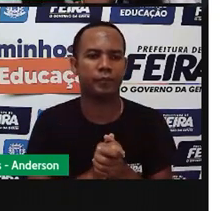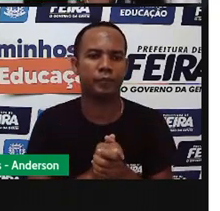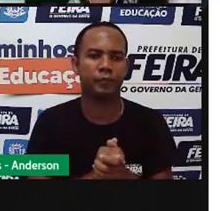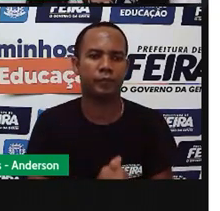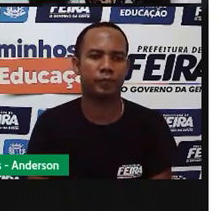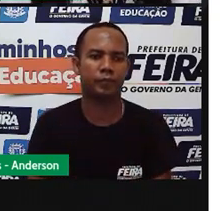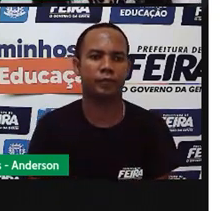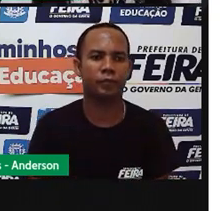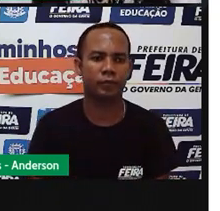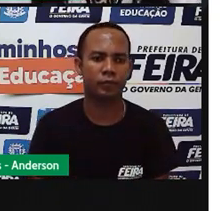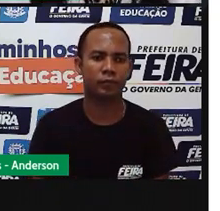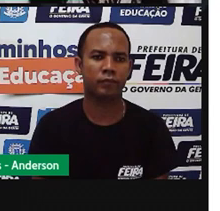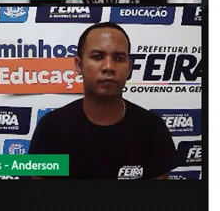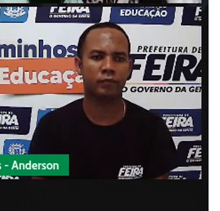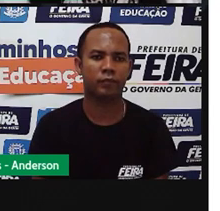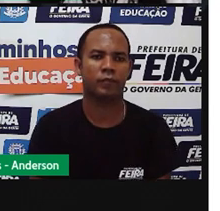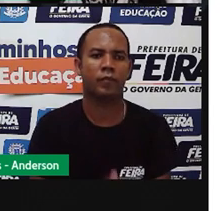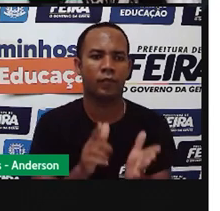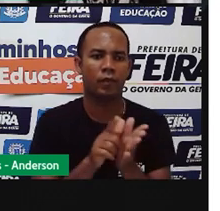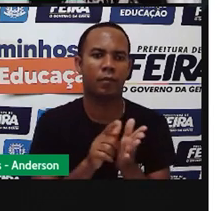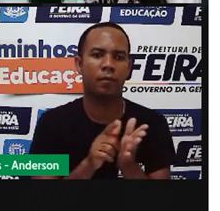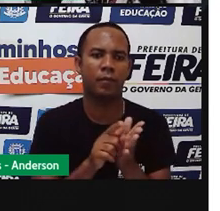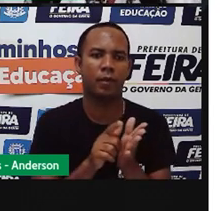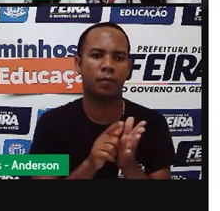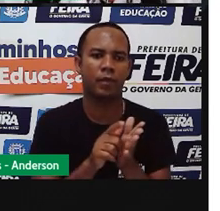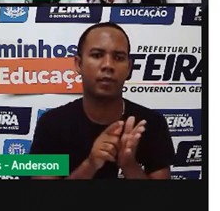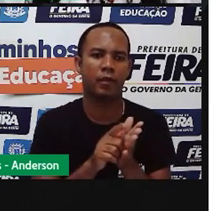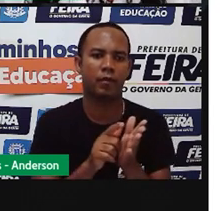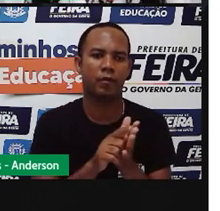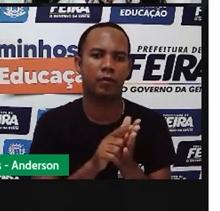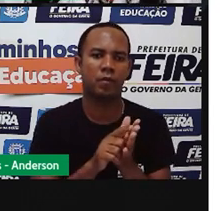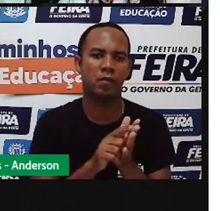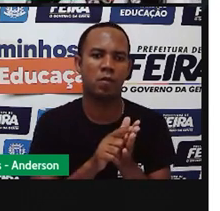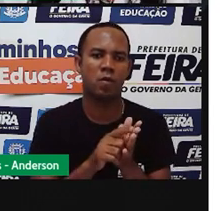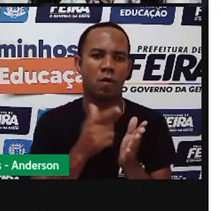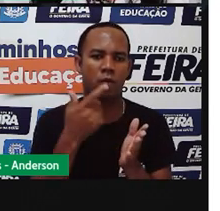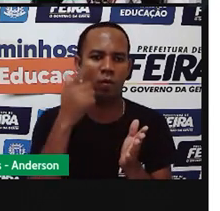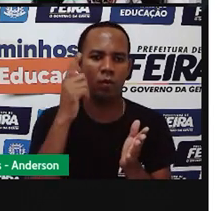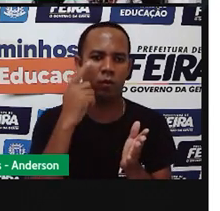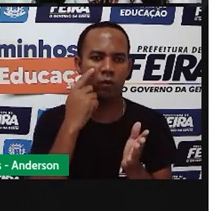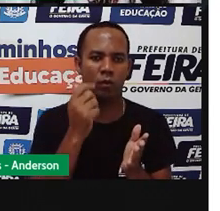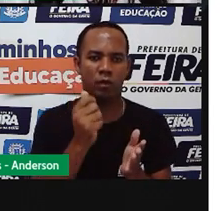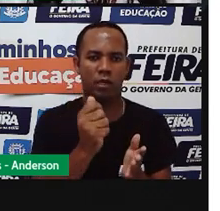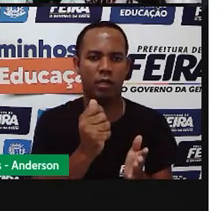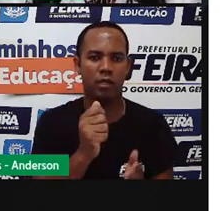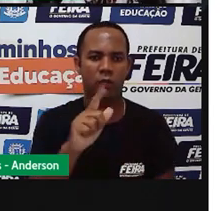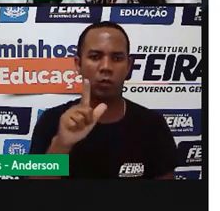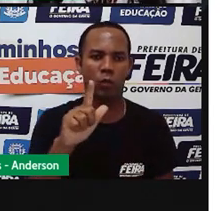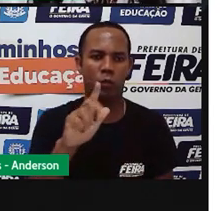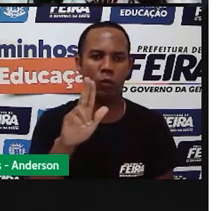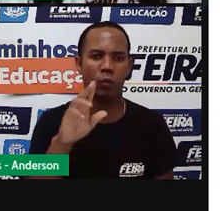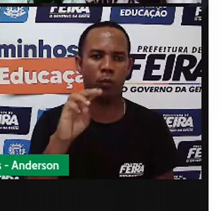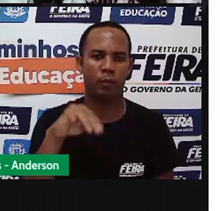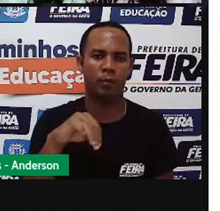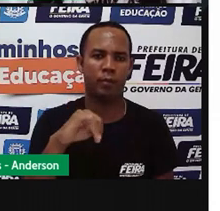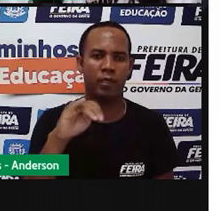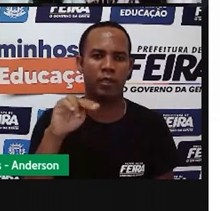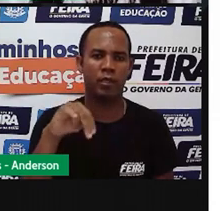plástico. E um pedaço de papel alumínio. O que que você vai fazer? Você vai colocar os três copos na sua